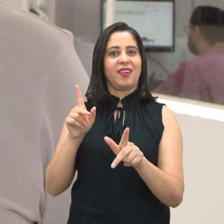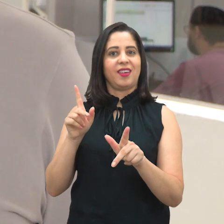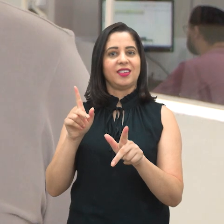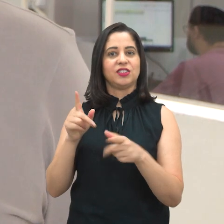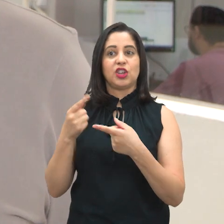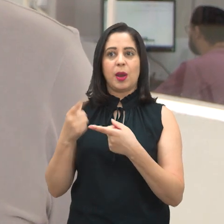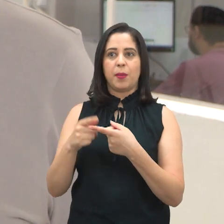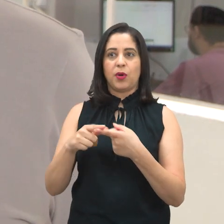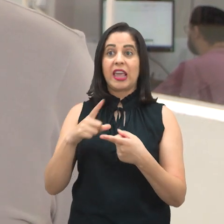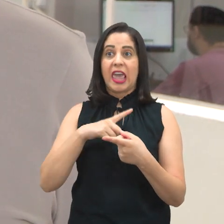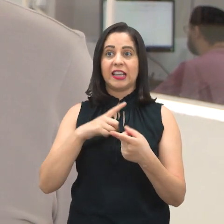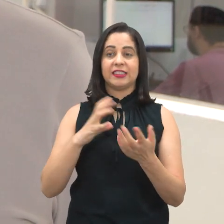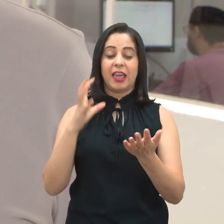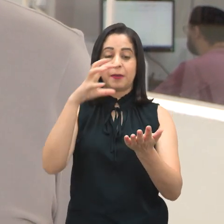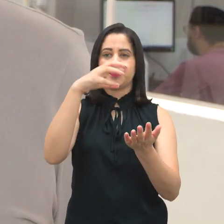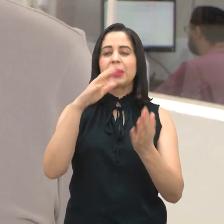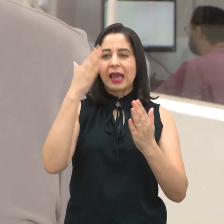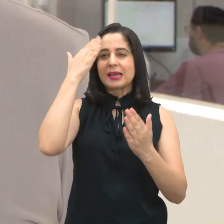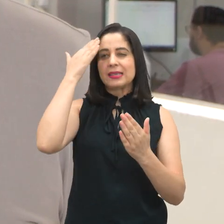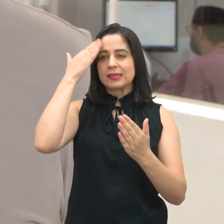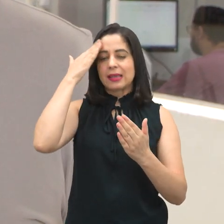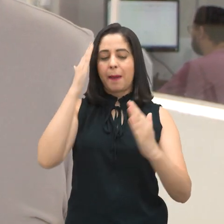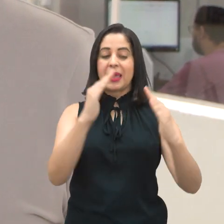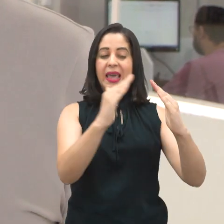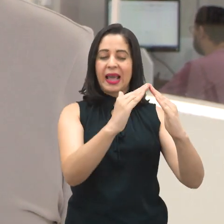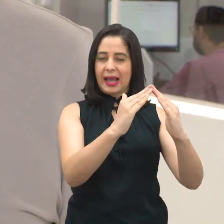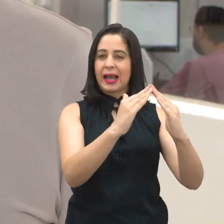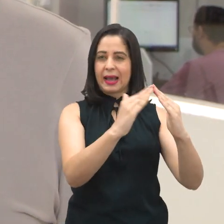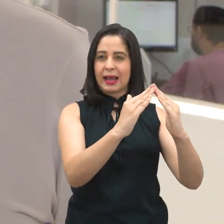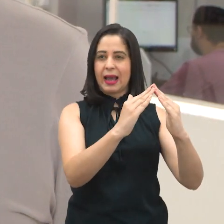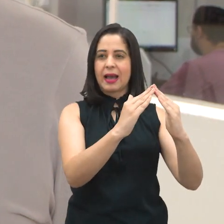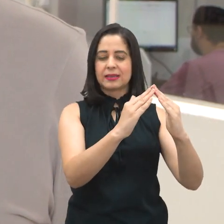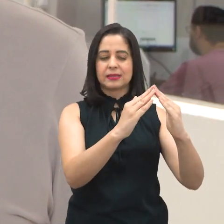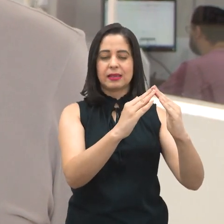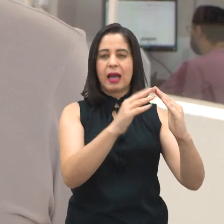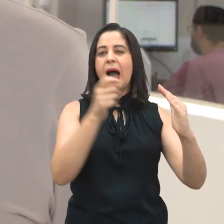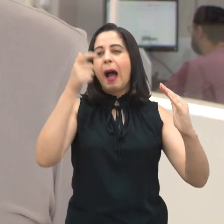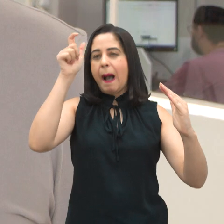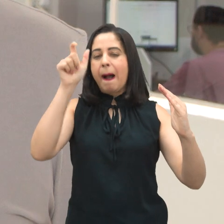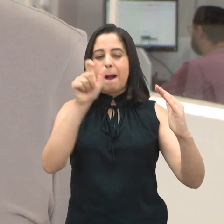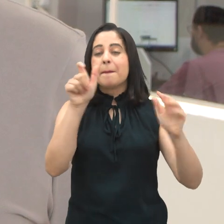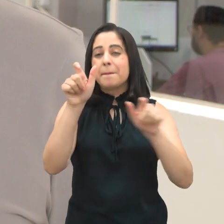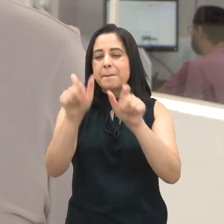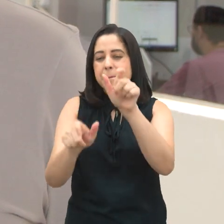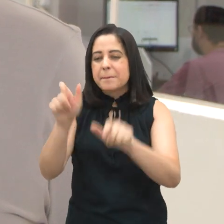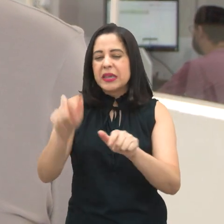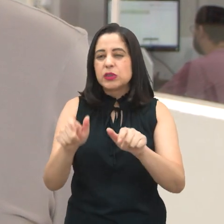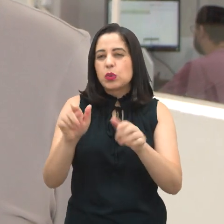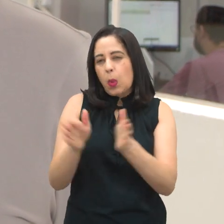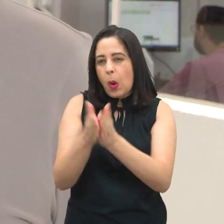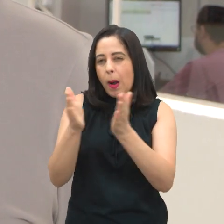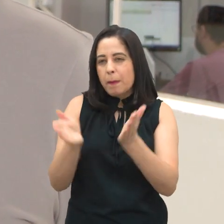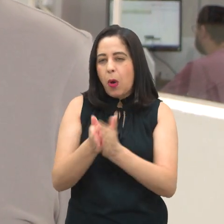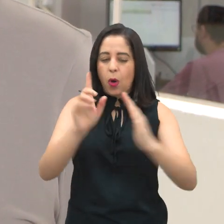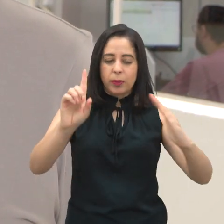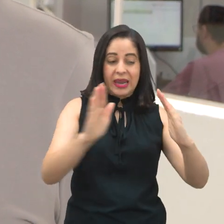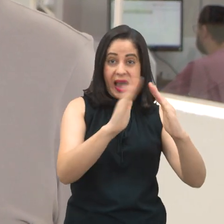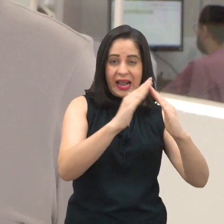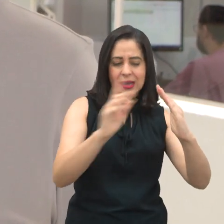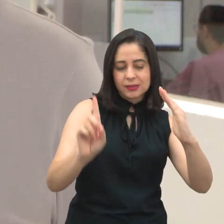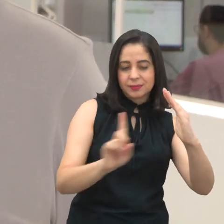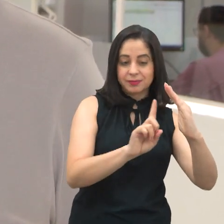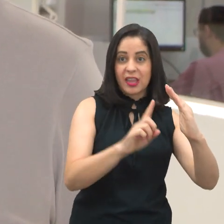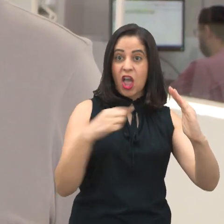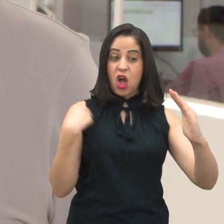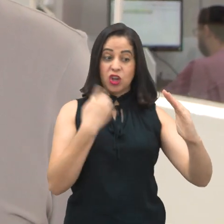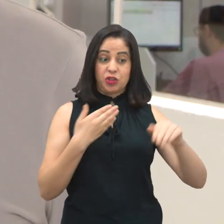As ações nos albergues que a gente faz todos os anos, né? Começamos aí um programa de testagem em shopping, a gente fez